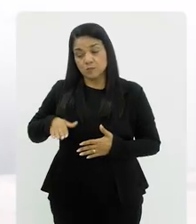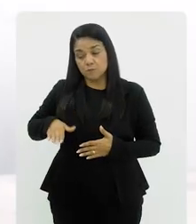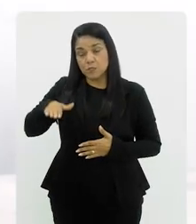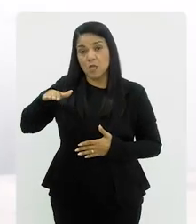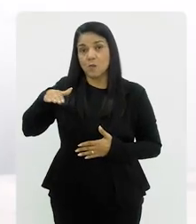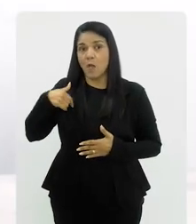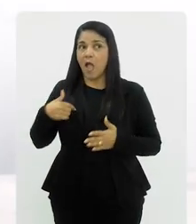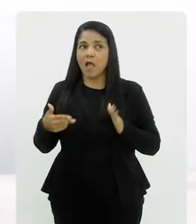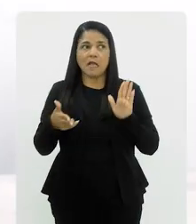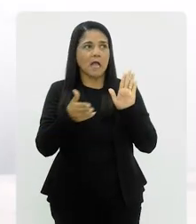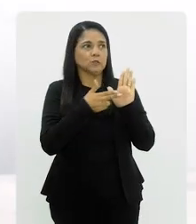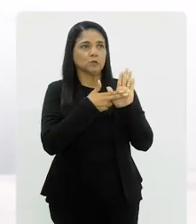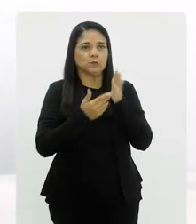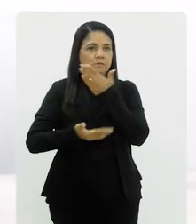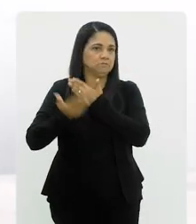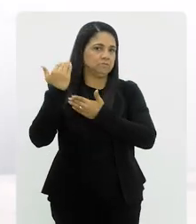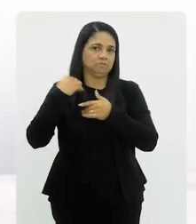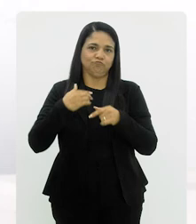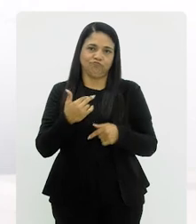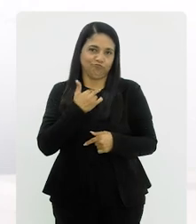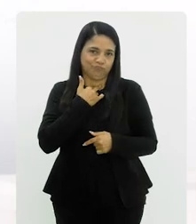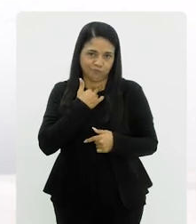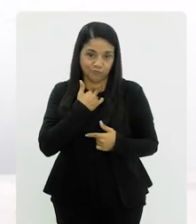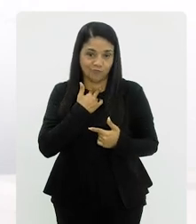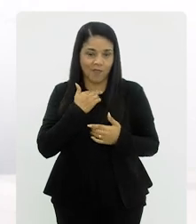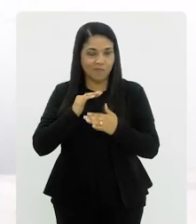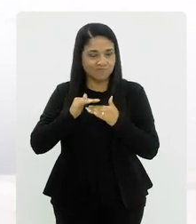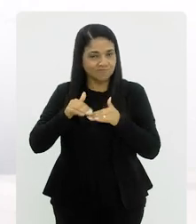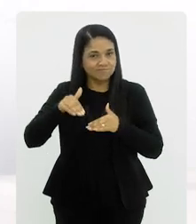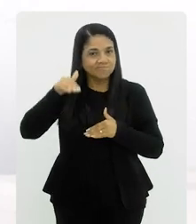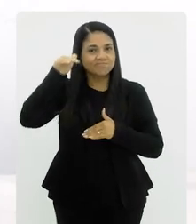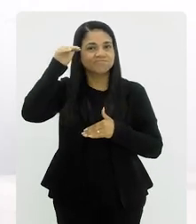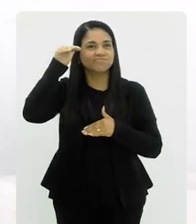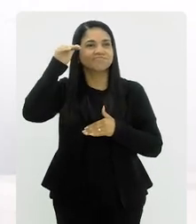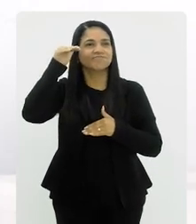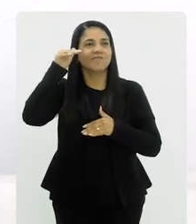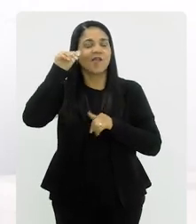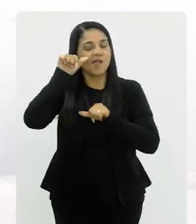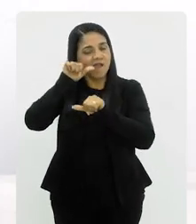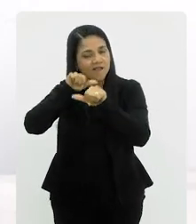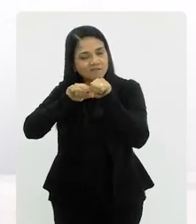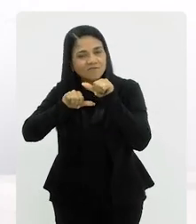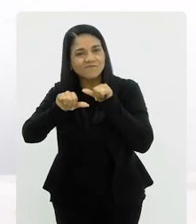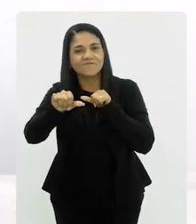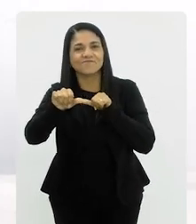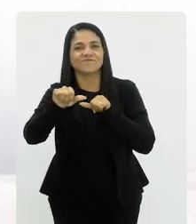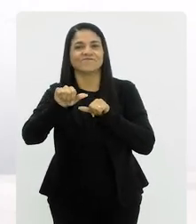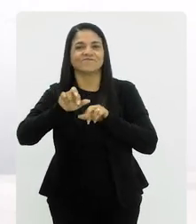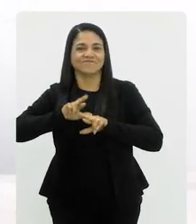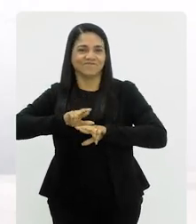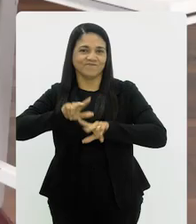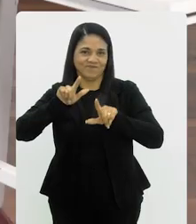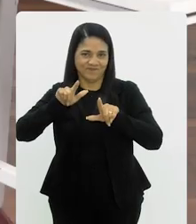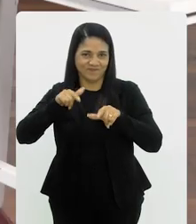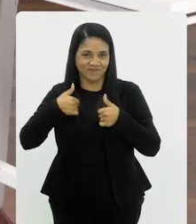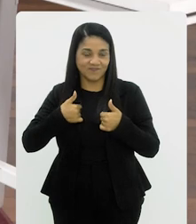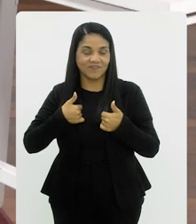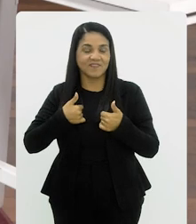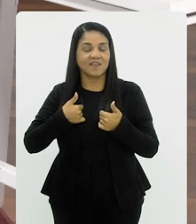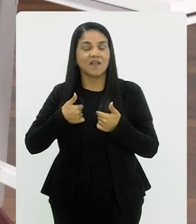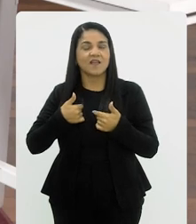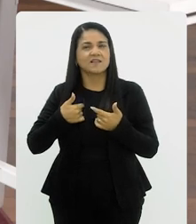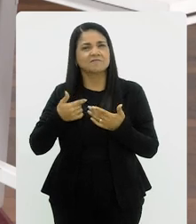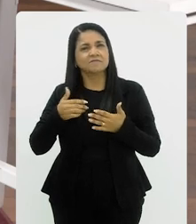desde menino, mas não tive coragem de assumir lá atrás. Eu assumi um pouco mais tarde. Eu falo que eu tive o caminho um pouco inverso. Inverso, né? Normalmente